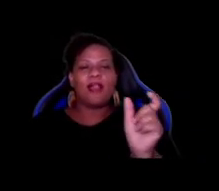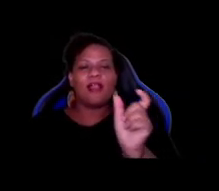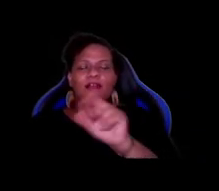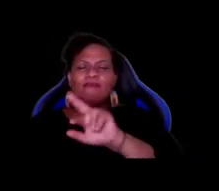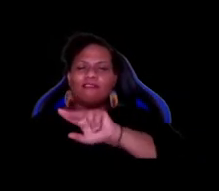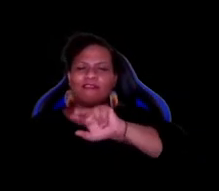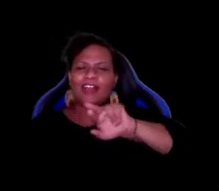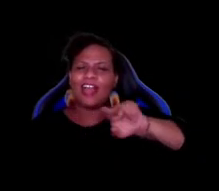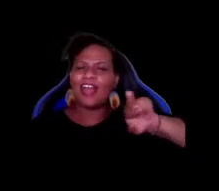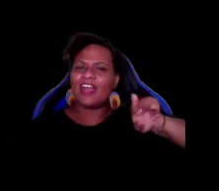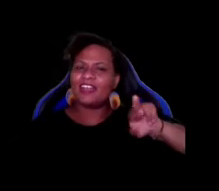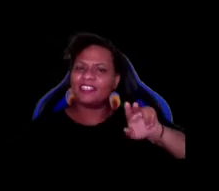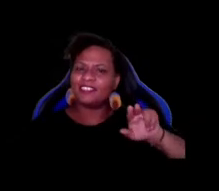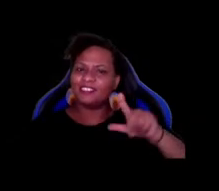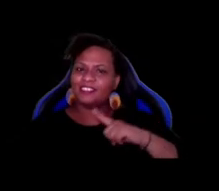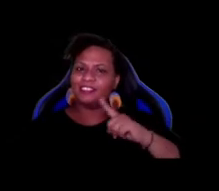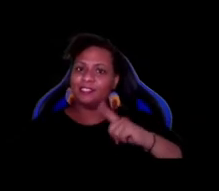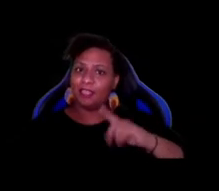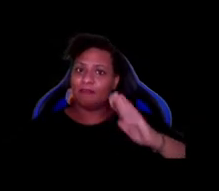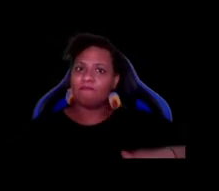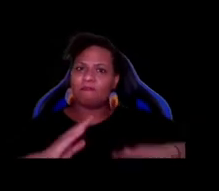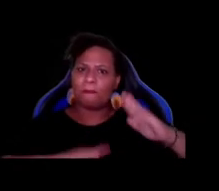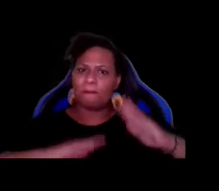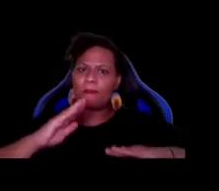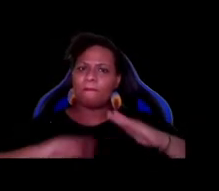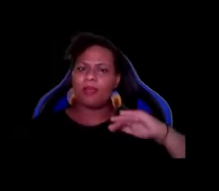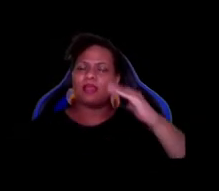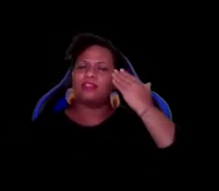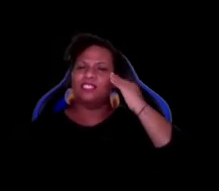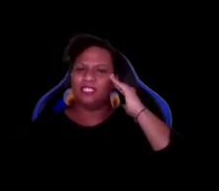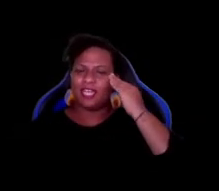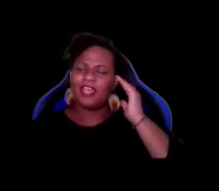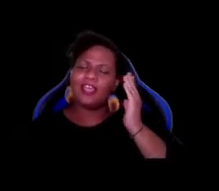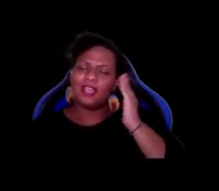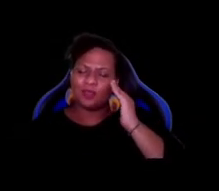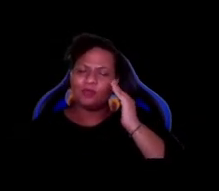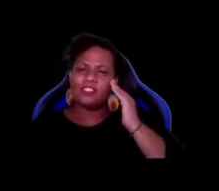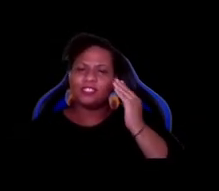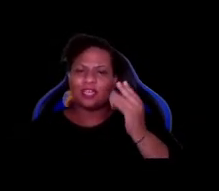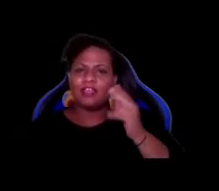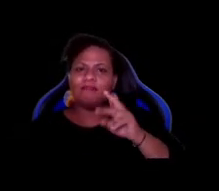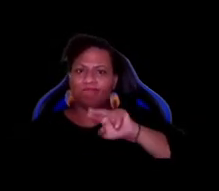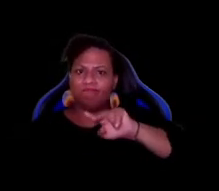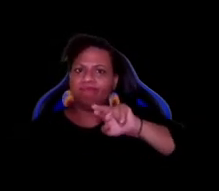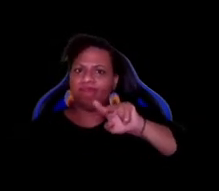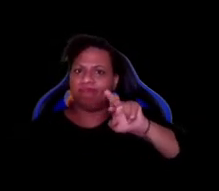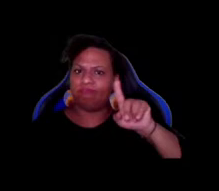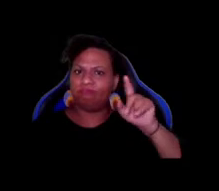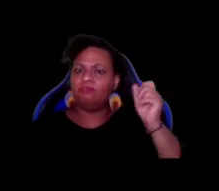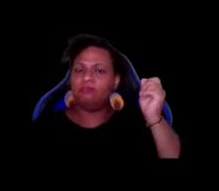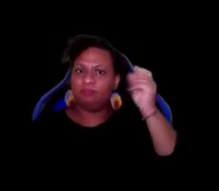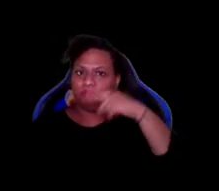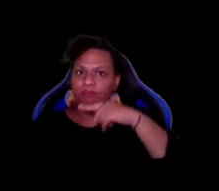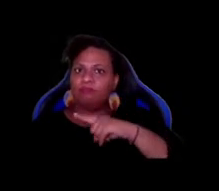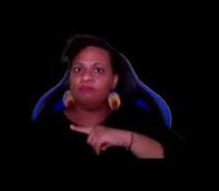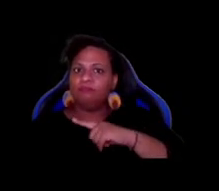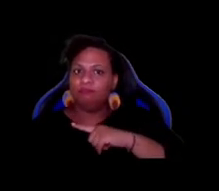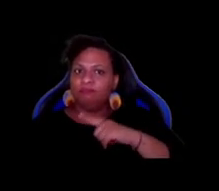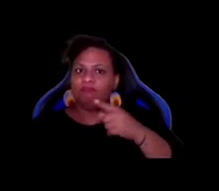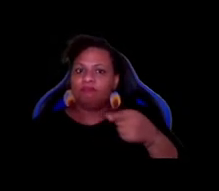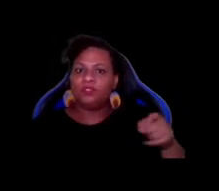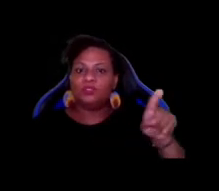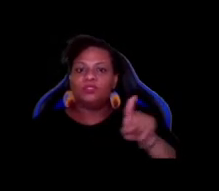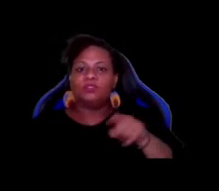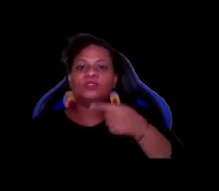complexidade do fraseado. Hoje, como percussionista, entendo um pouco mais a complexidade dessa